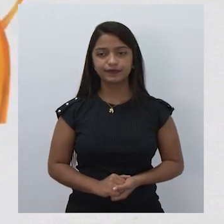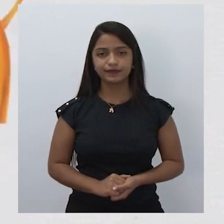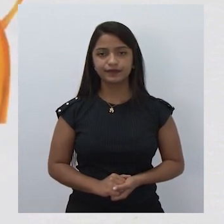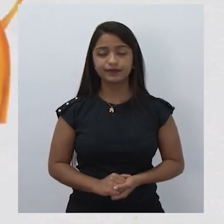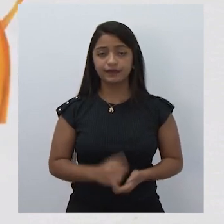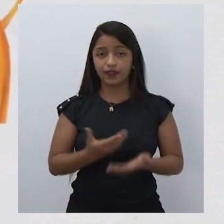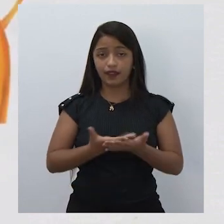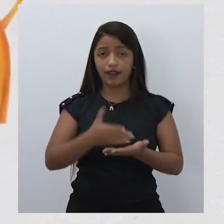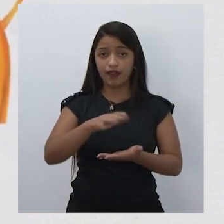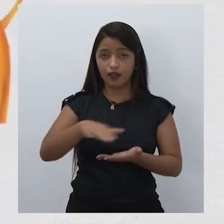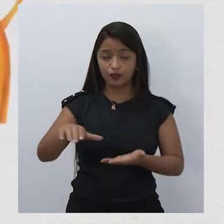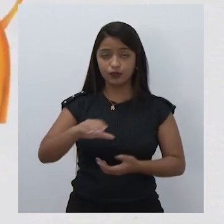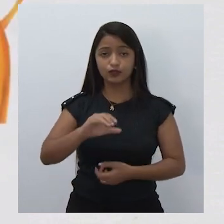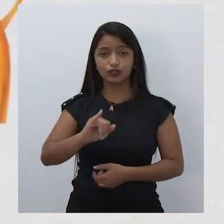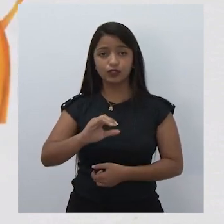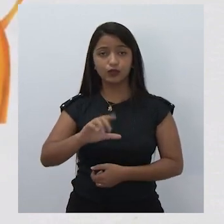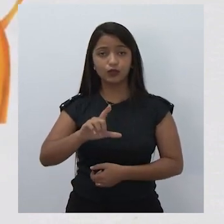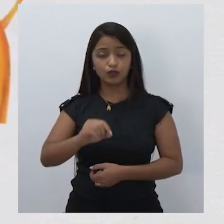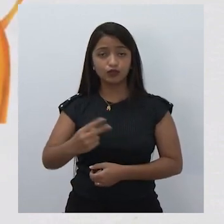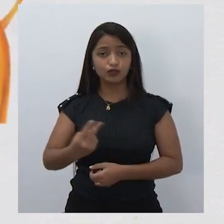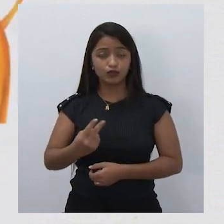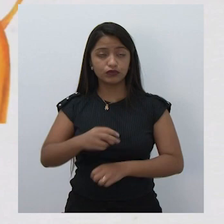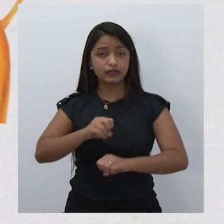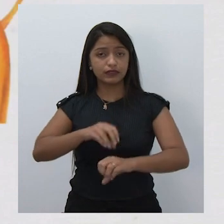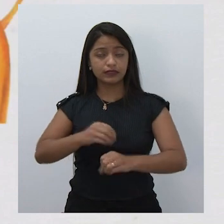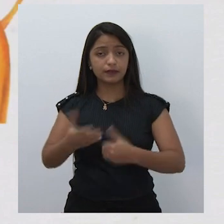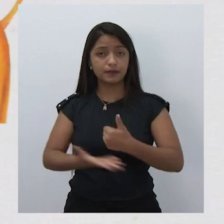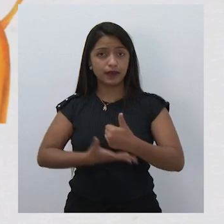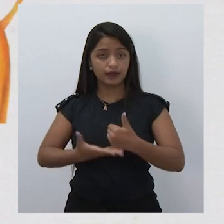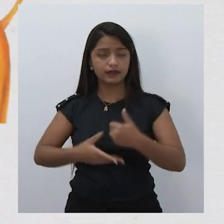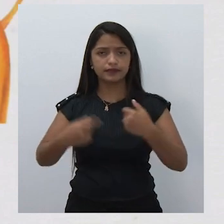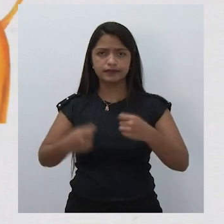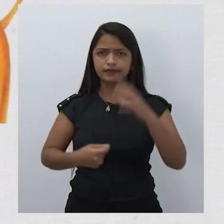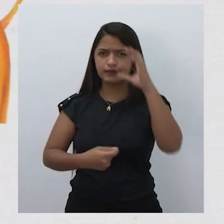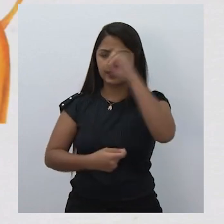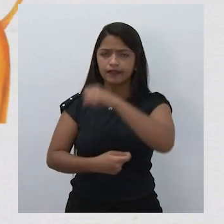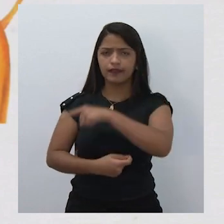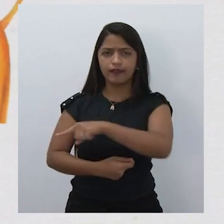Os alunos do segundo ciclo do ensino básico aprendem a mediar e a resolver conflitos.